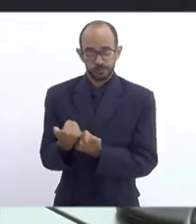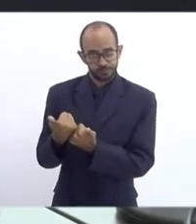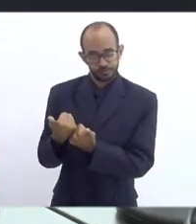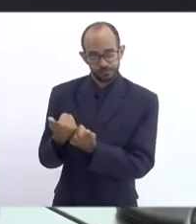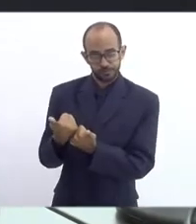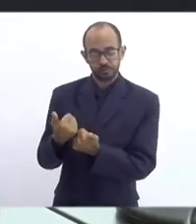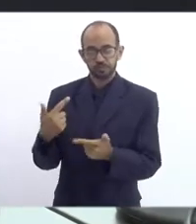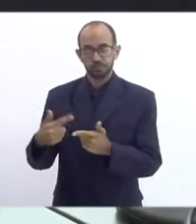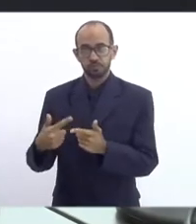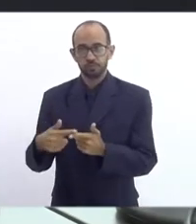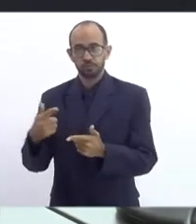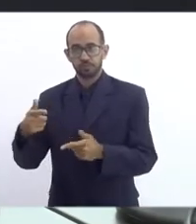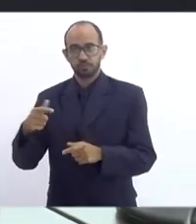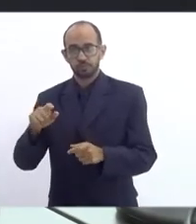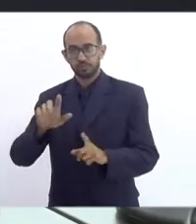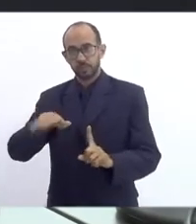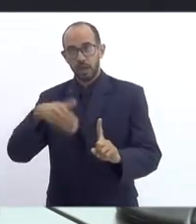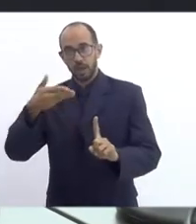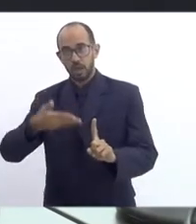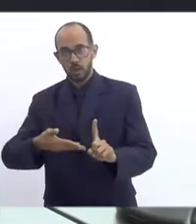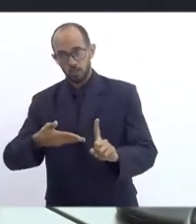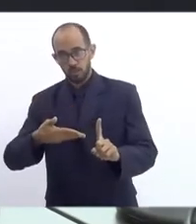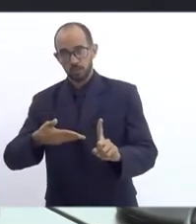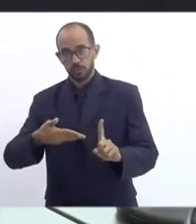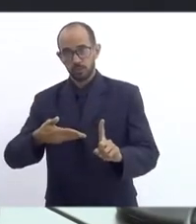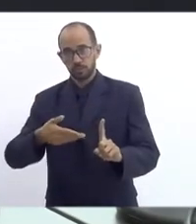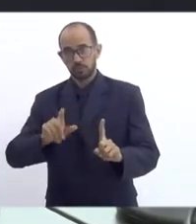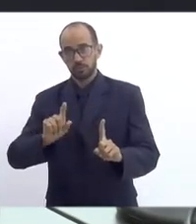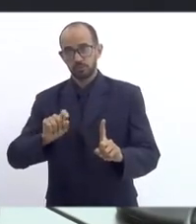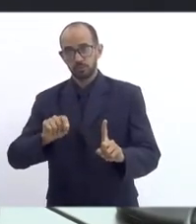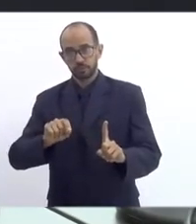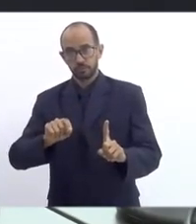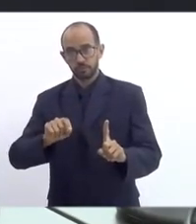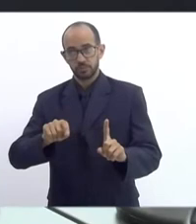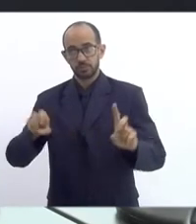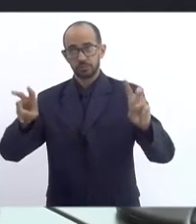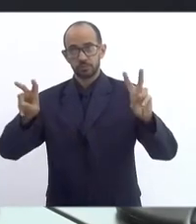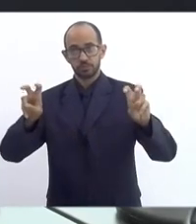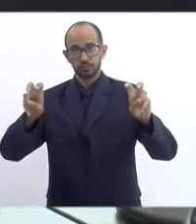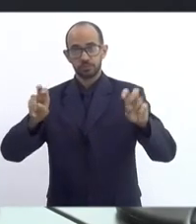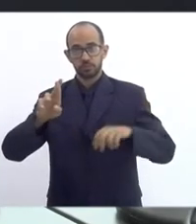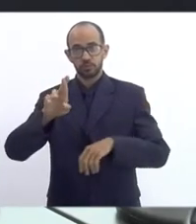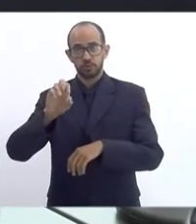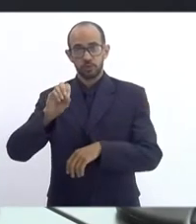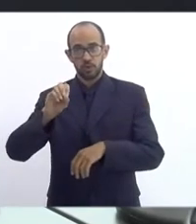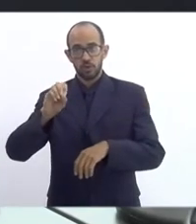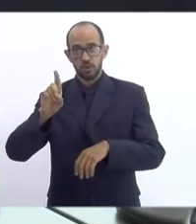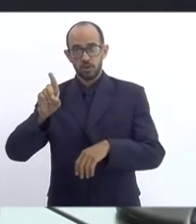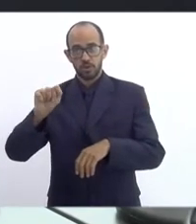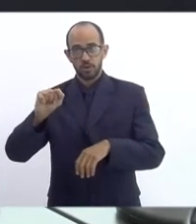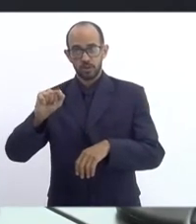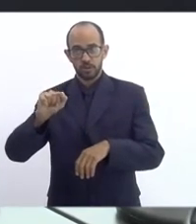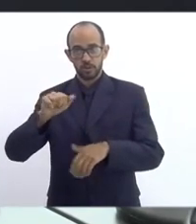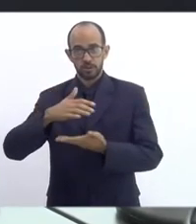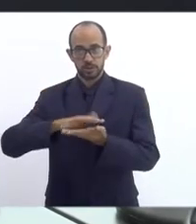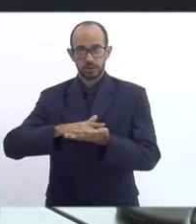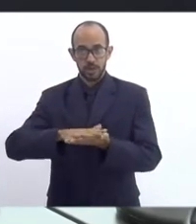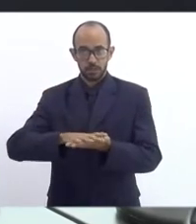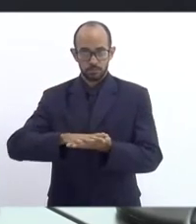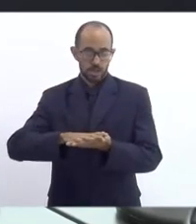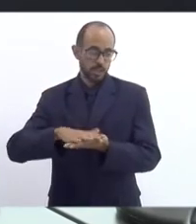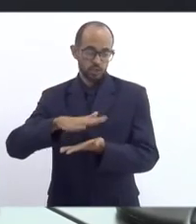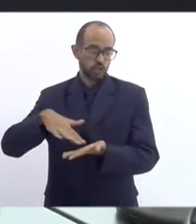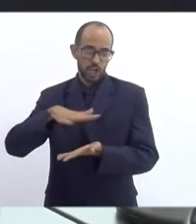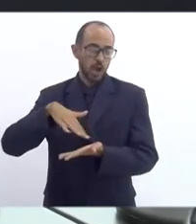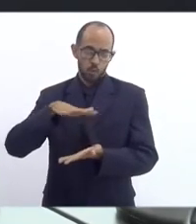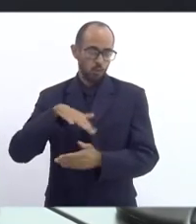já reconhecida o tema roda de samba genérico. E Vossa